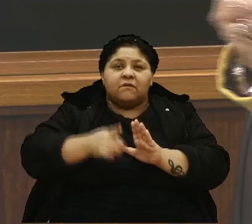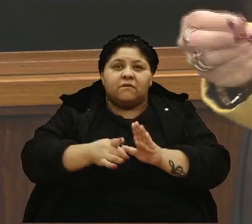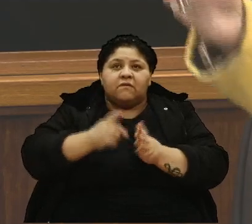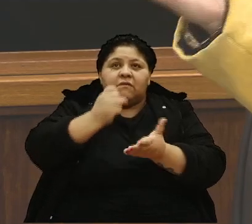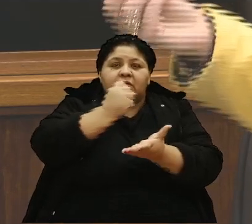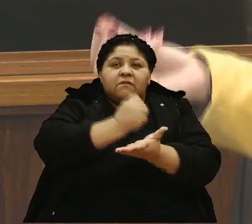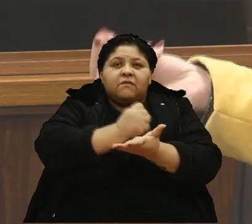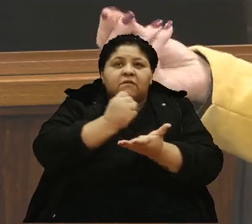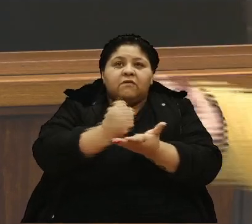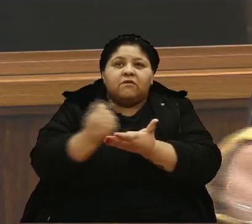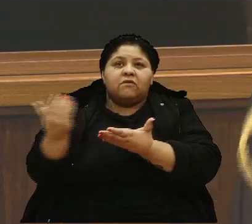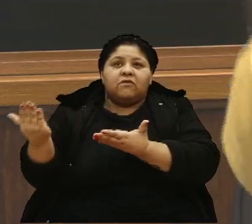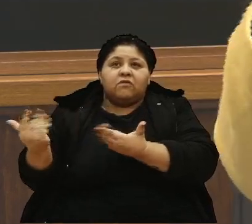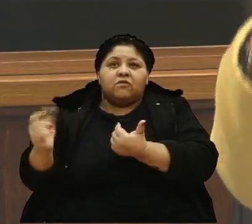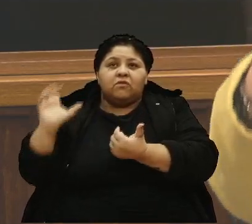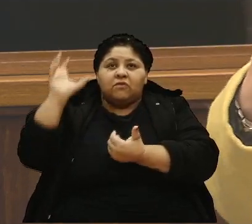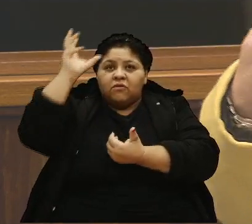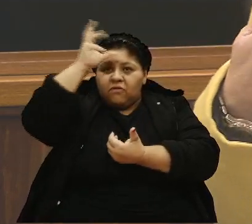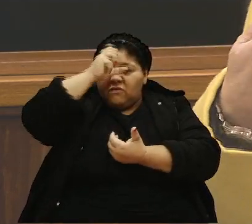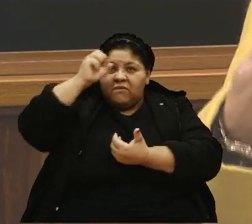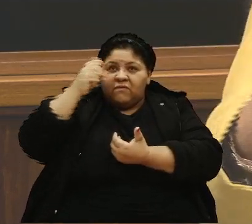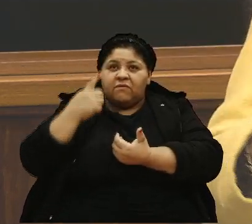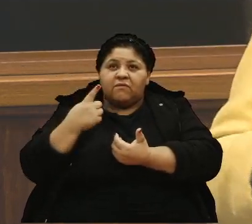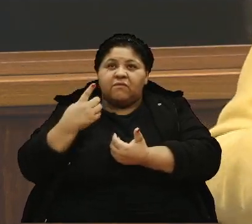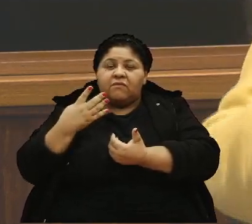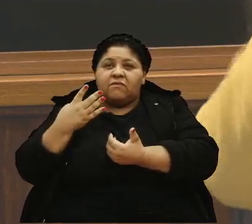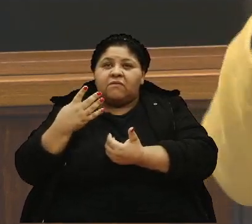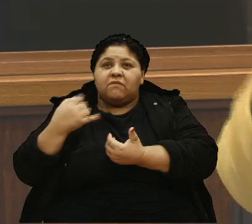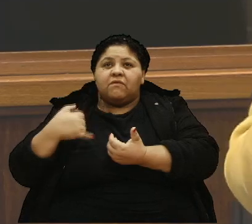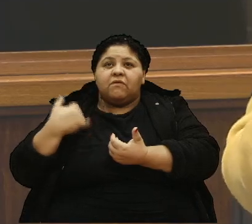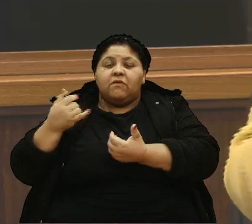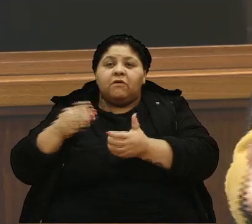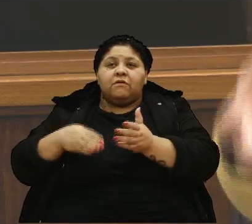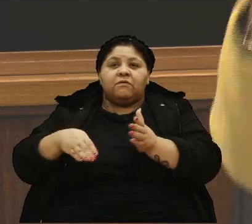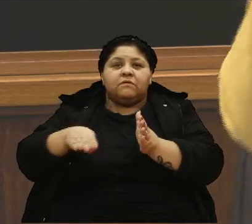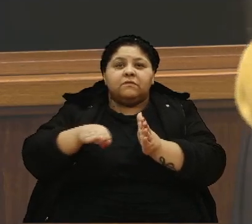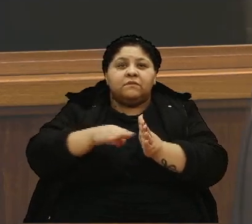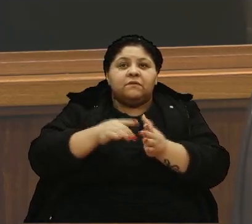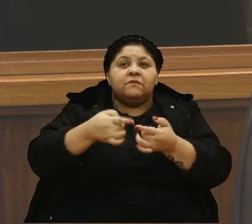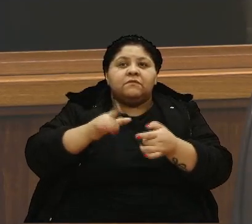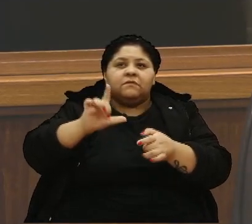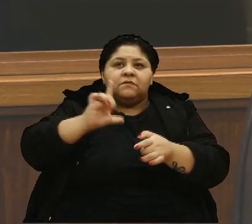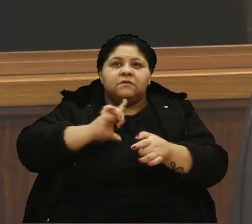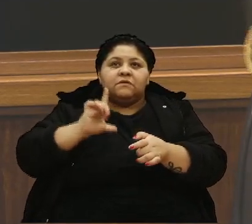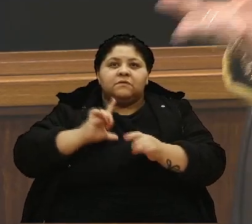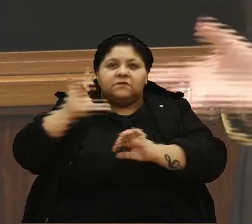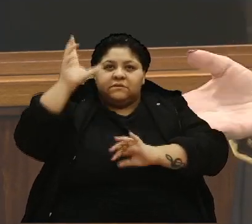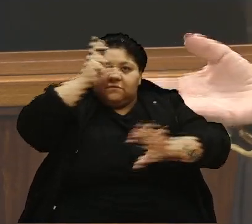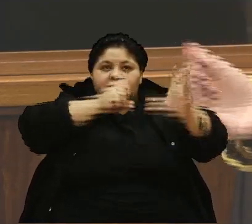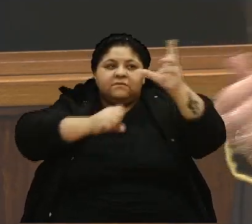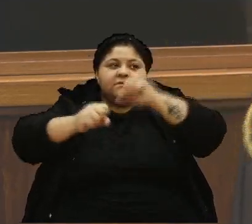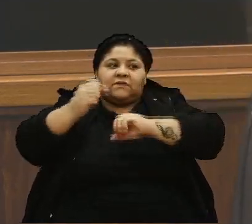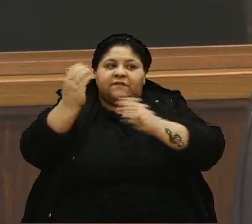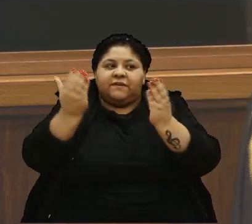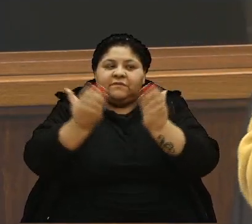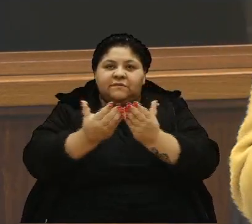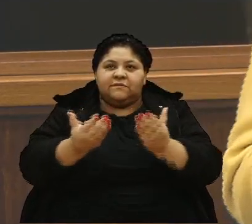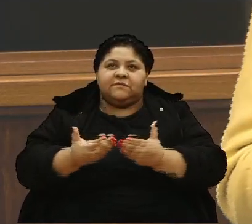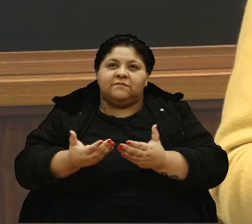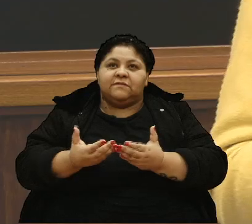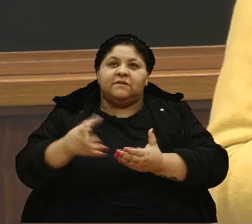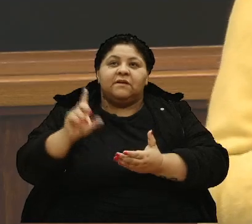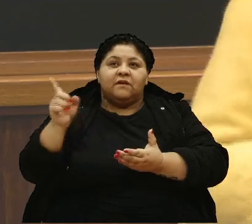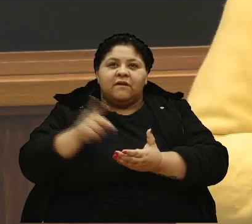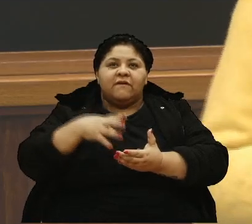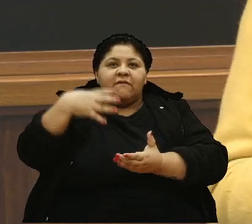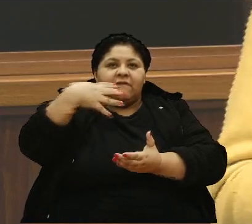contratar o jovem aprendiz, que é aquele dos 14 anos, mas que ele esteja aprendendo e estudando, e é uma